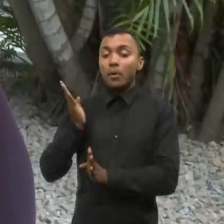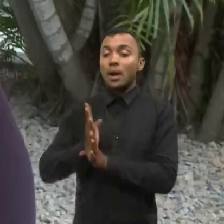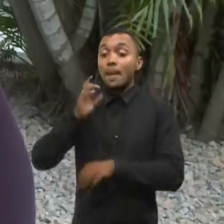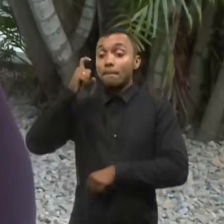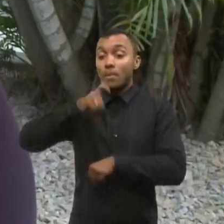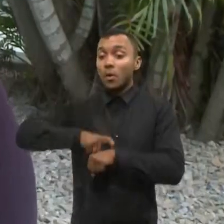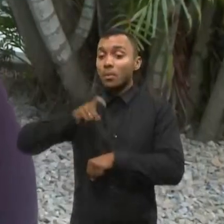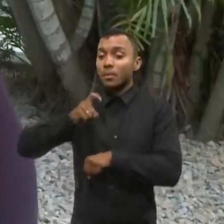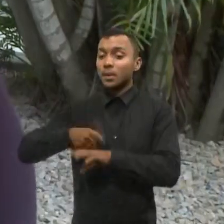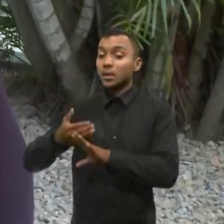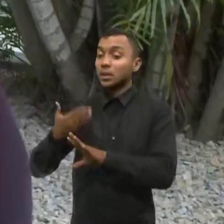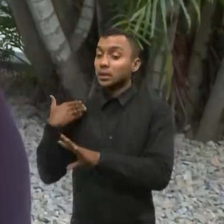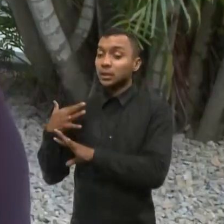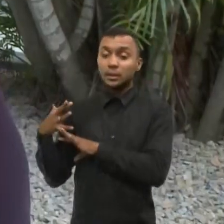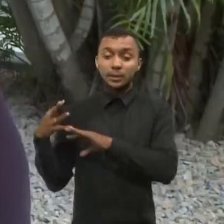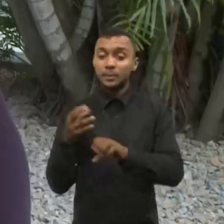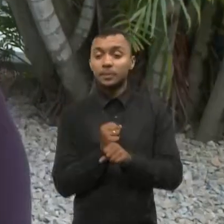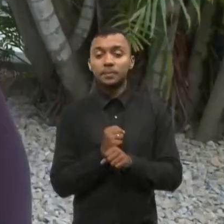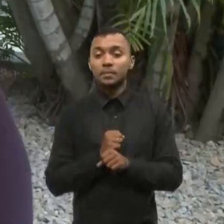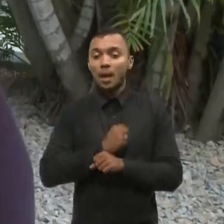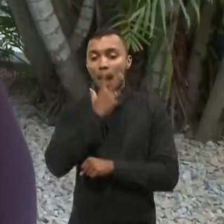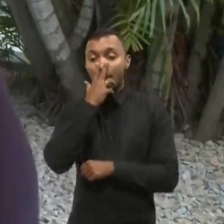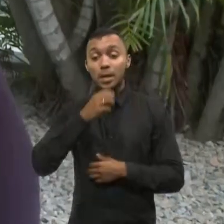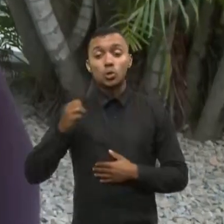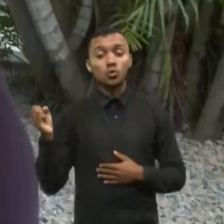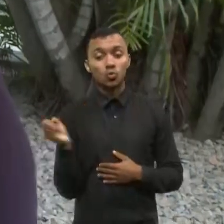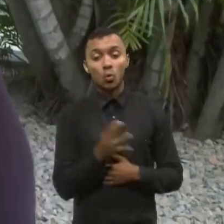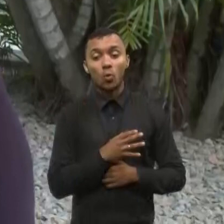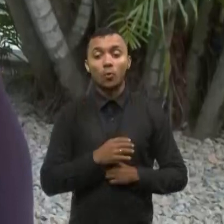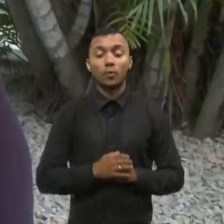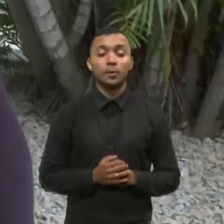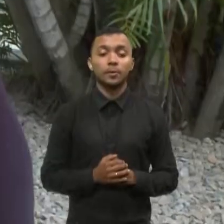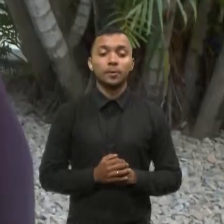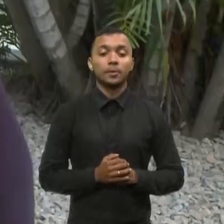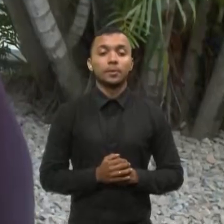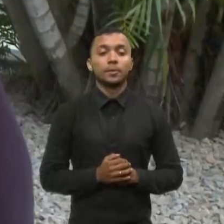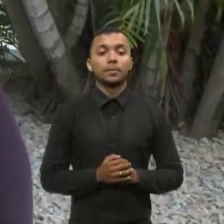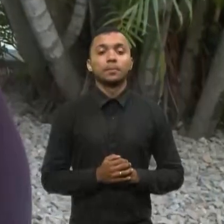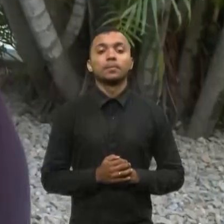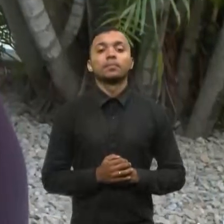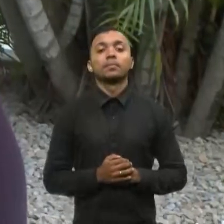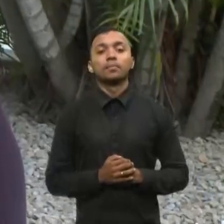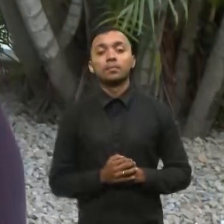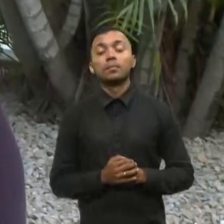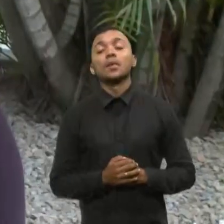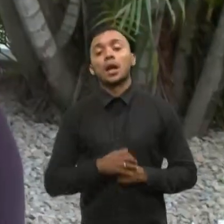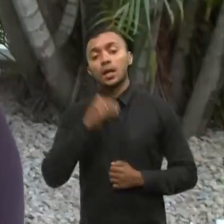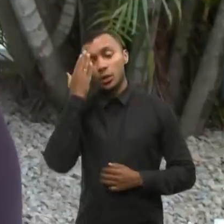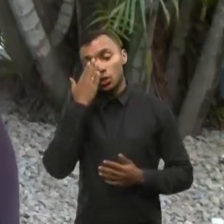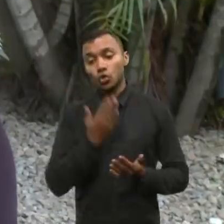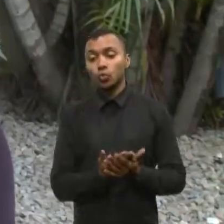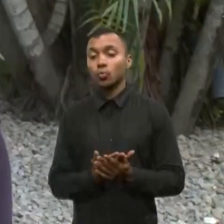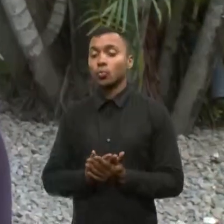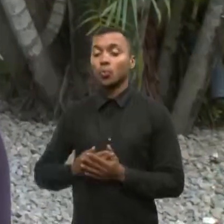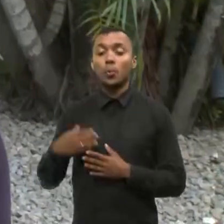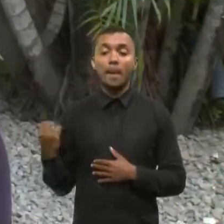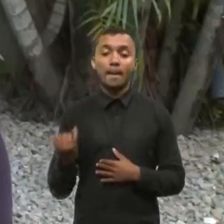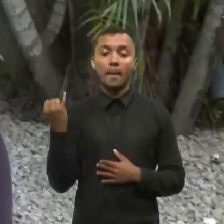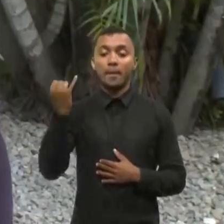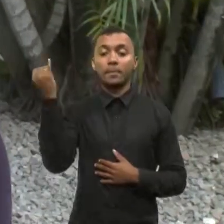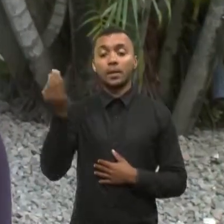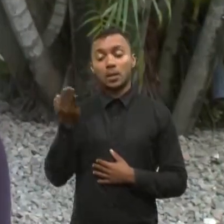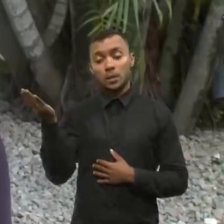nós passamos que é uma nova realidade. Então, eu achei de suma importância eles terem